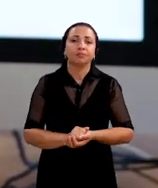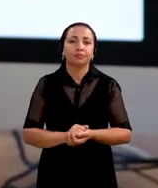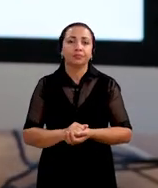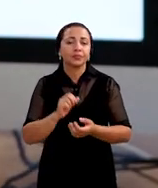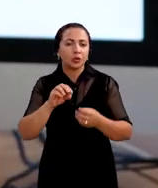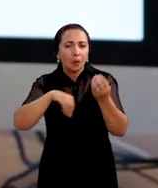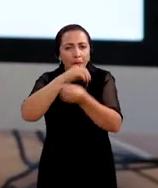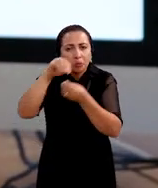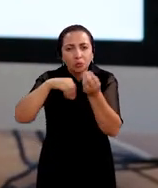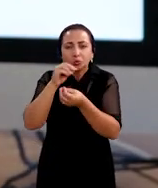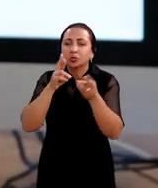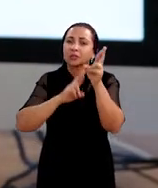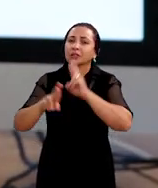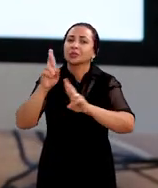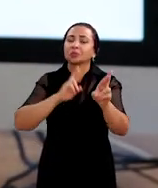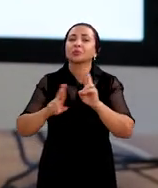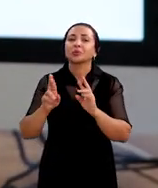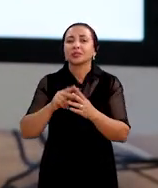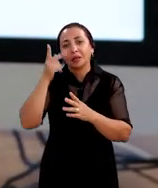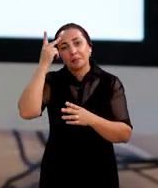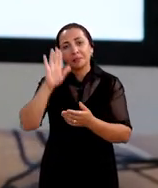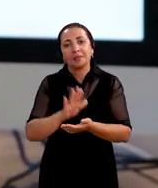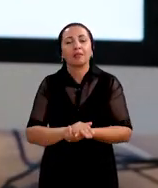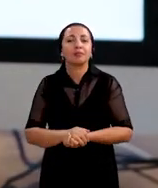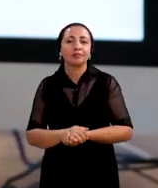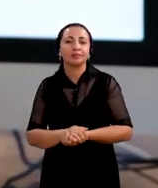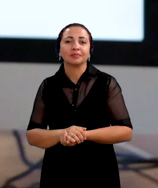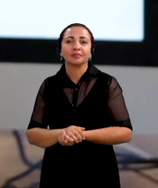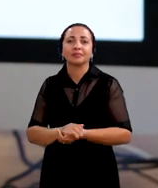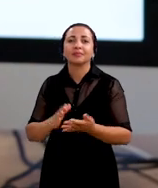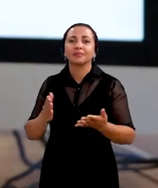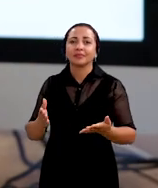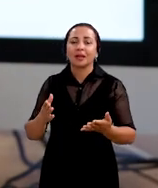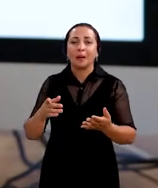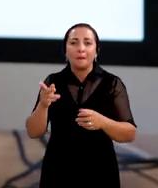tenta buscar uma mistura aí dessas soluções para